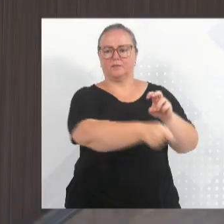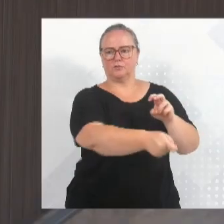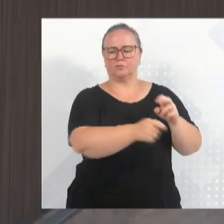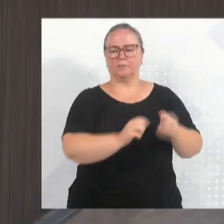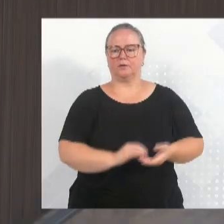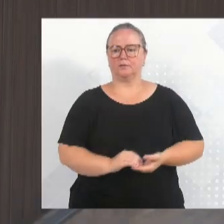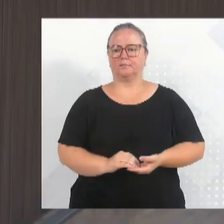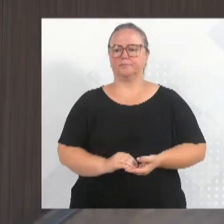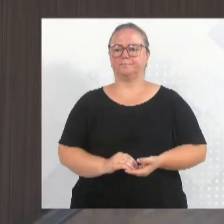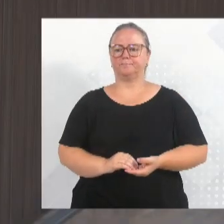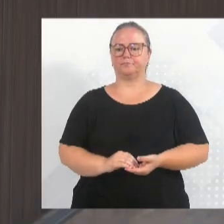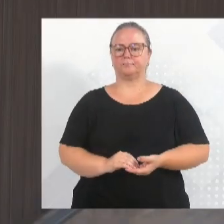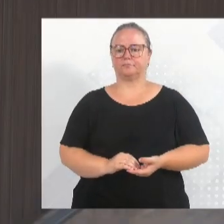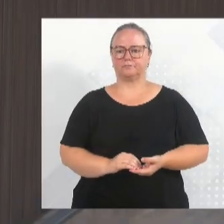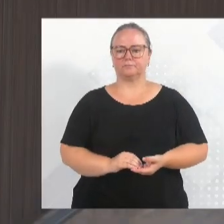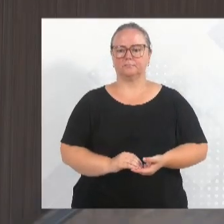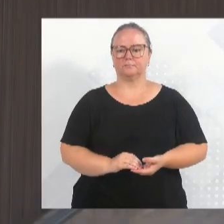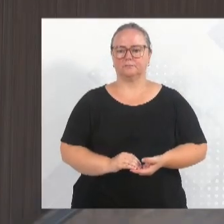Obrigado.